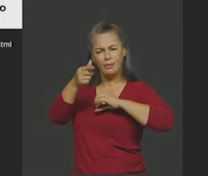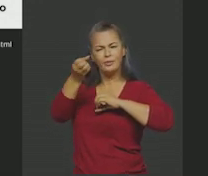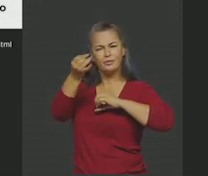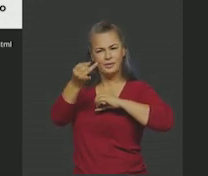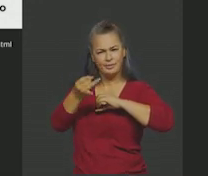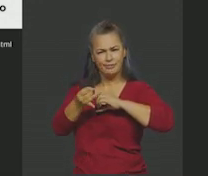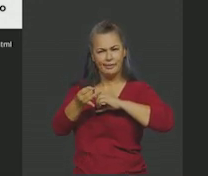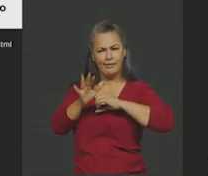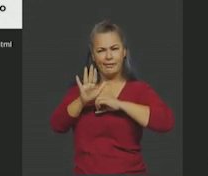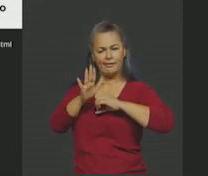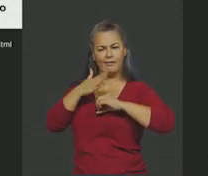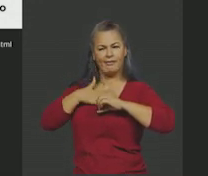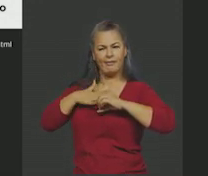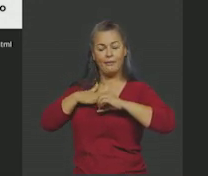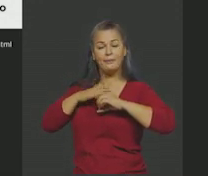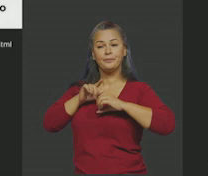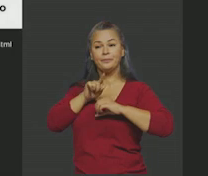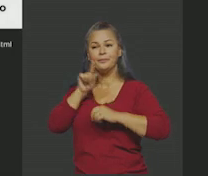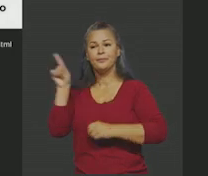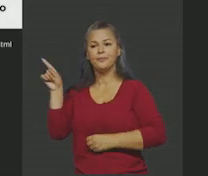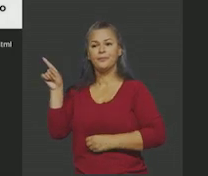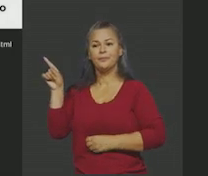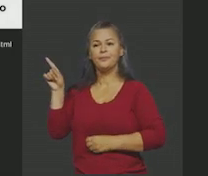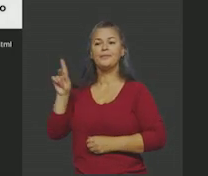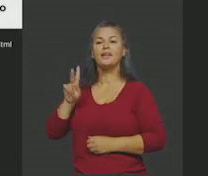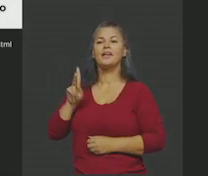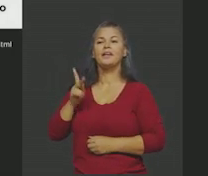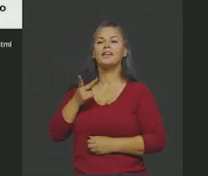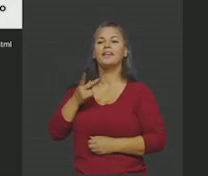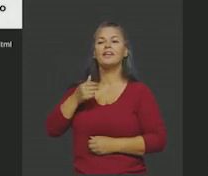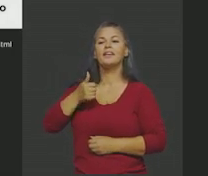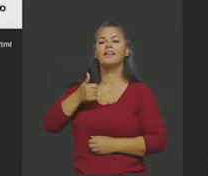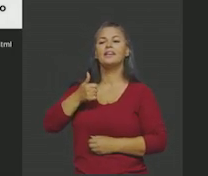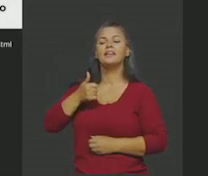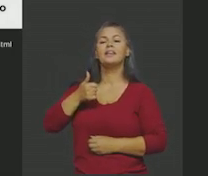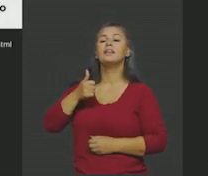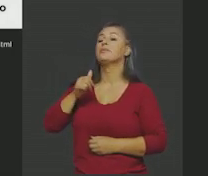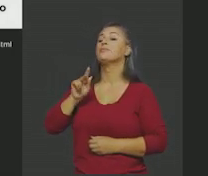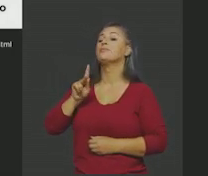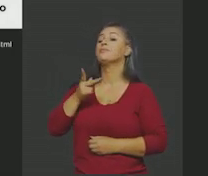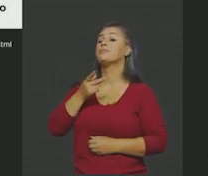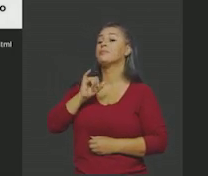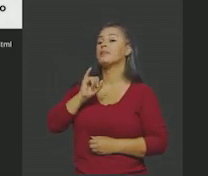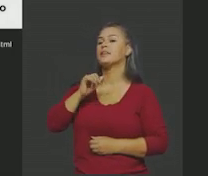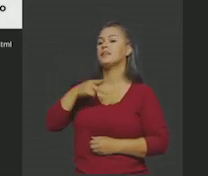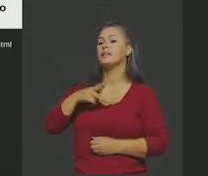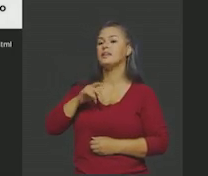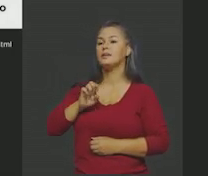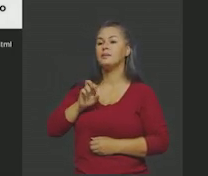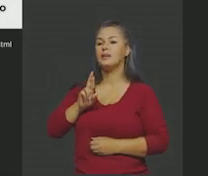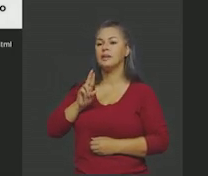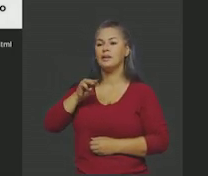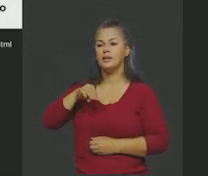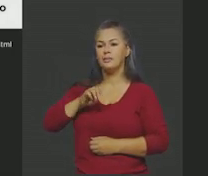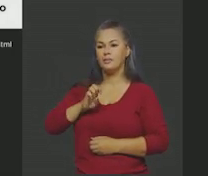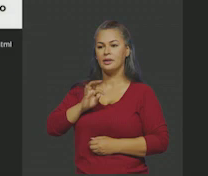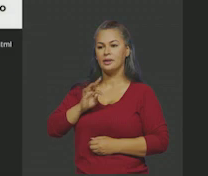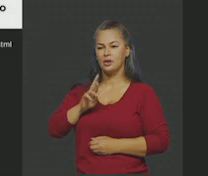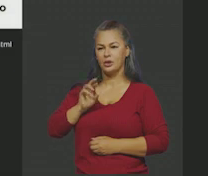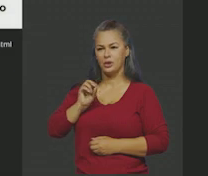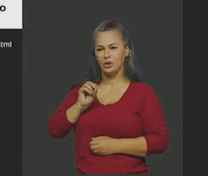aula. Nós temos aqui também a hipermetropia, onde a imagem é feita atrás da